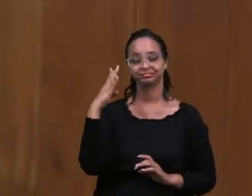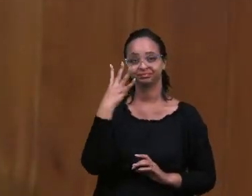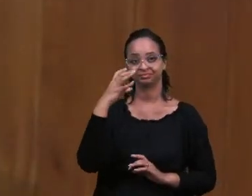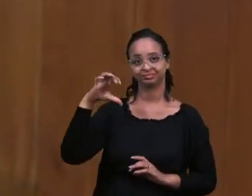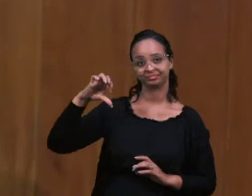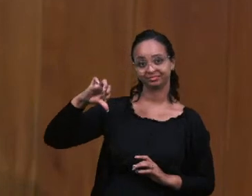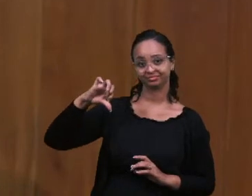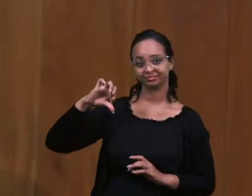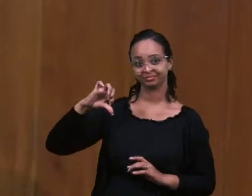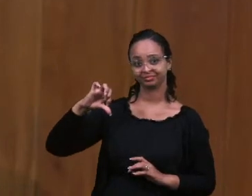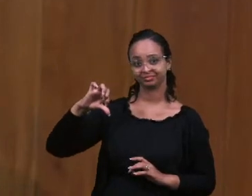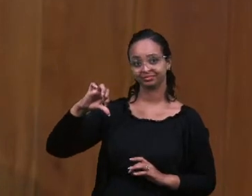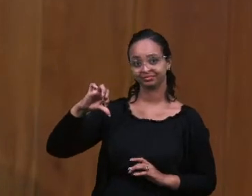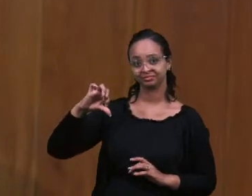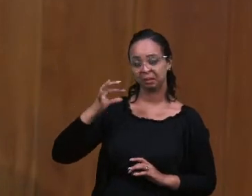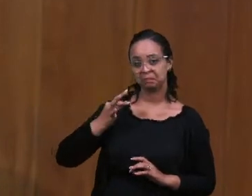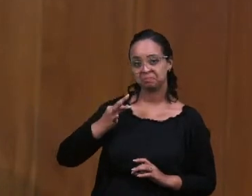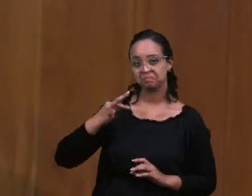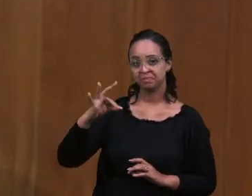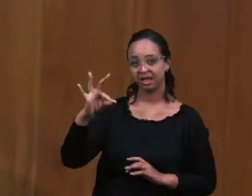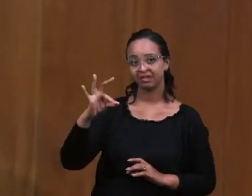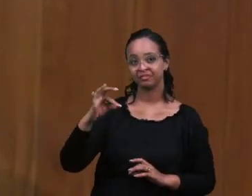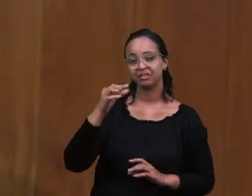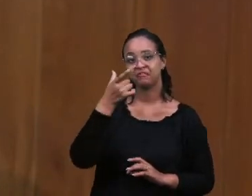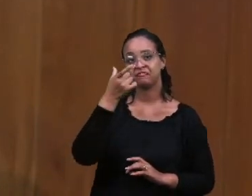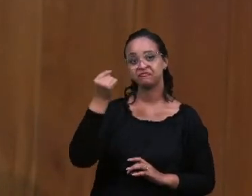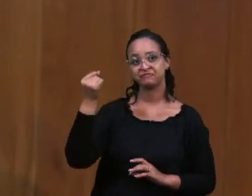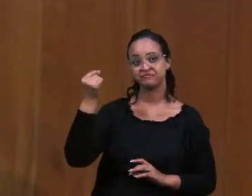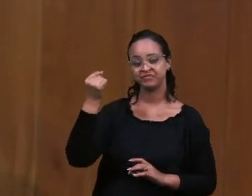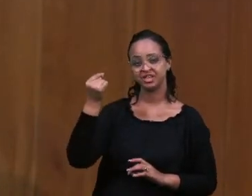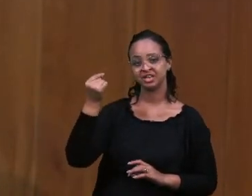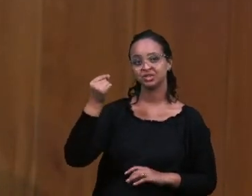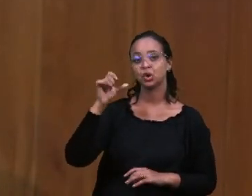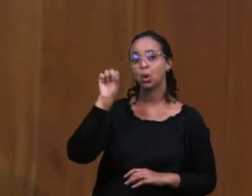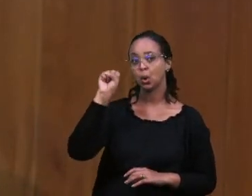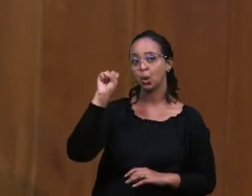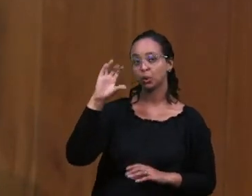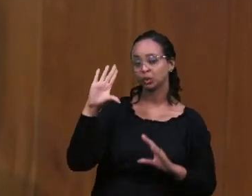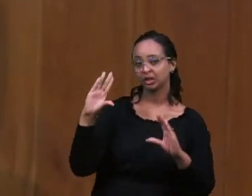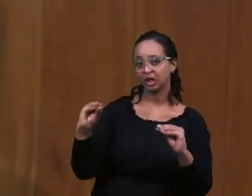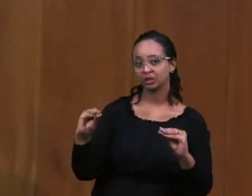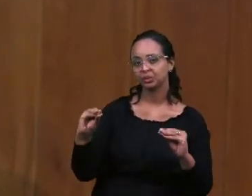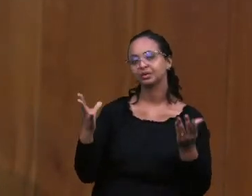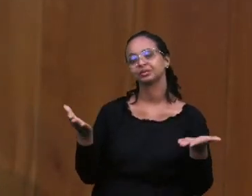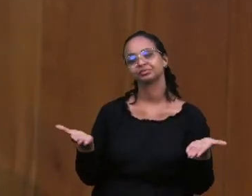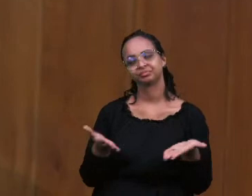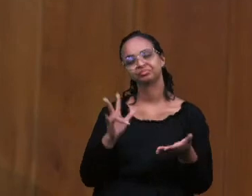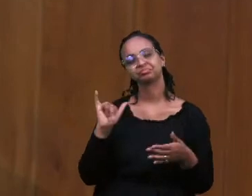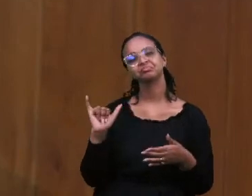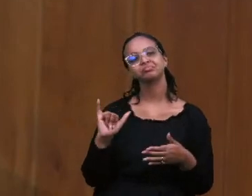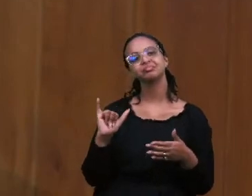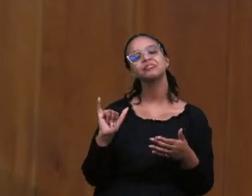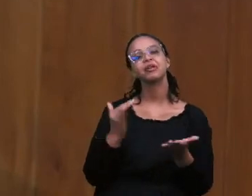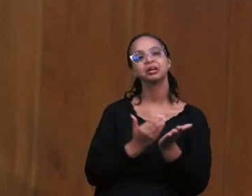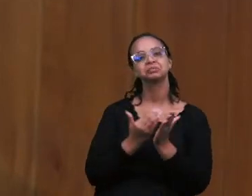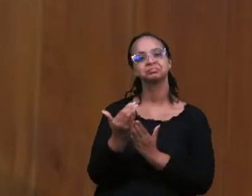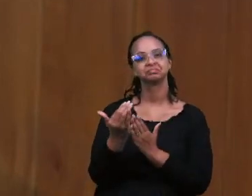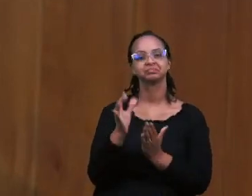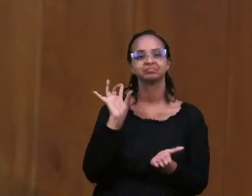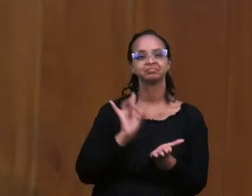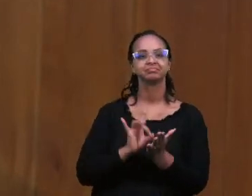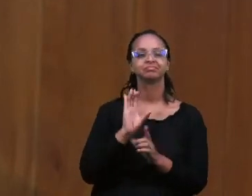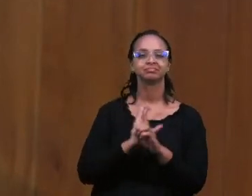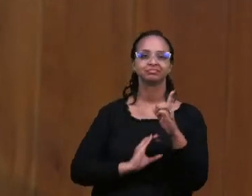daqui a pouquinho, às 20 horas, então, a gente entra em definitivo com a transmissão do